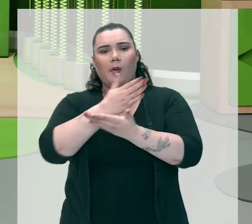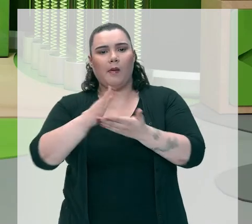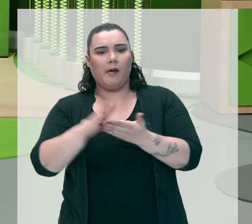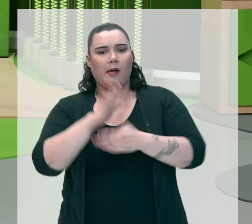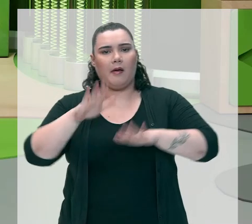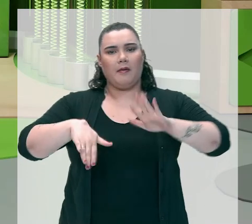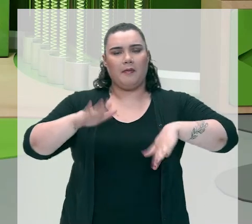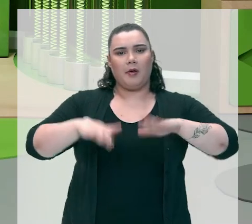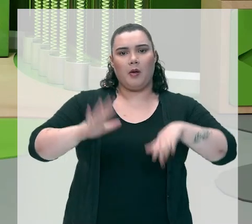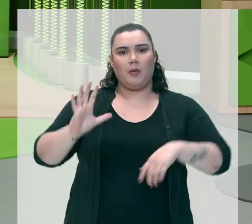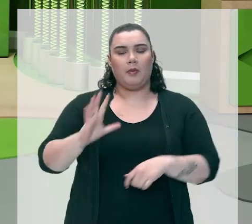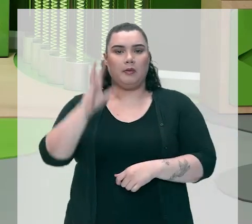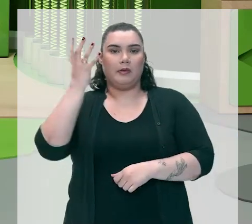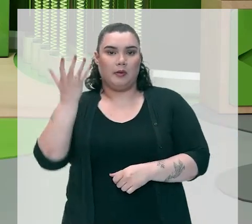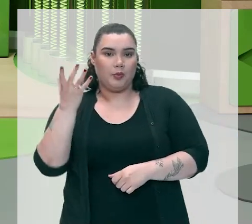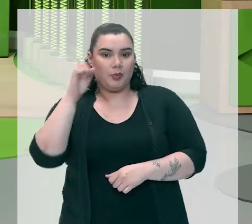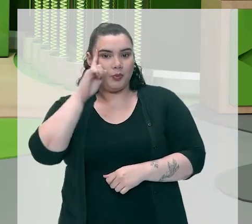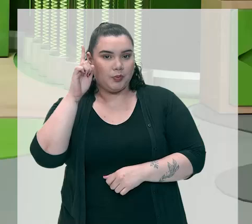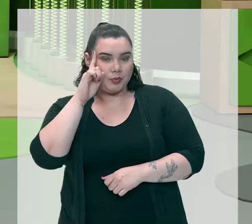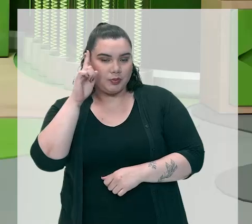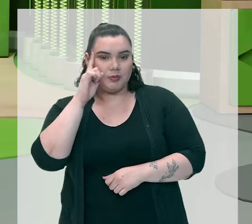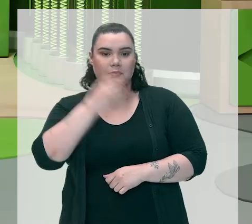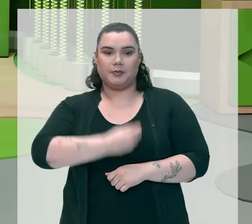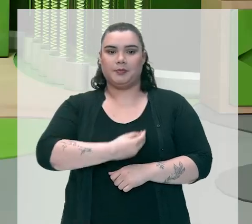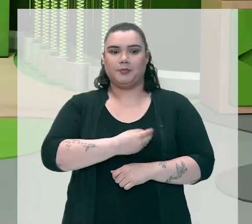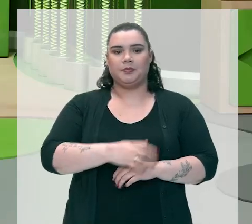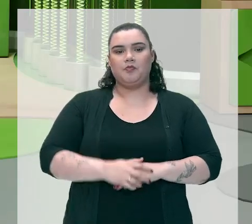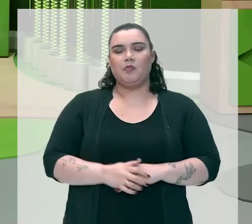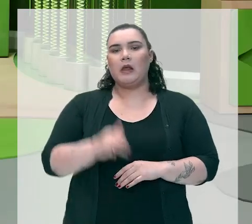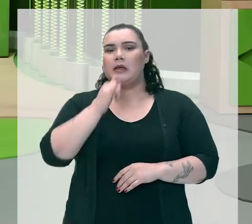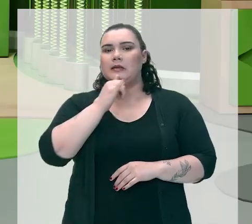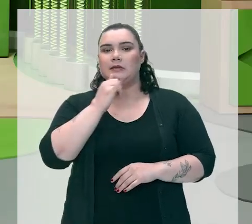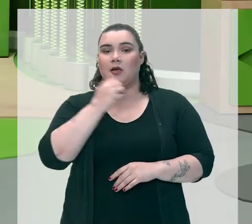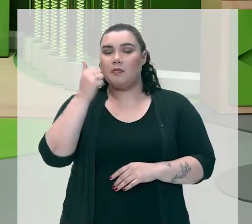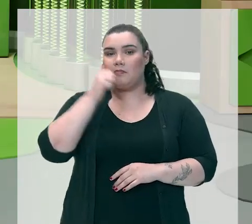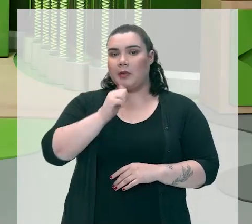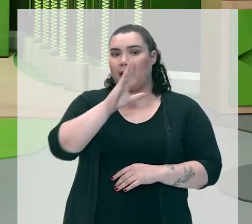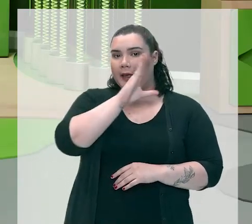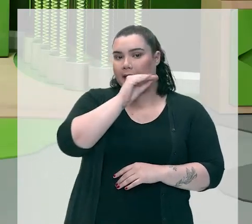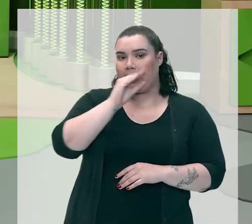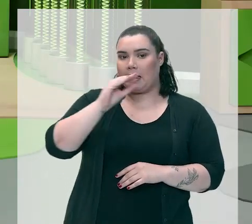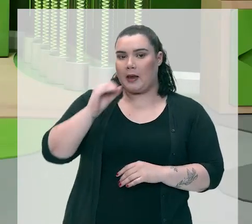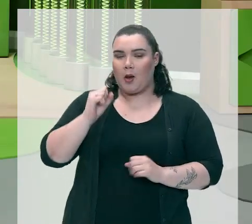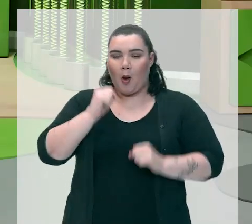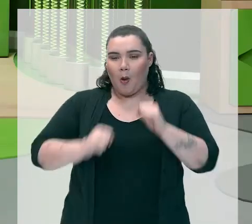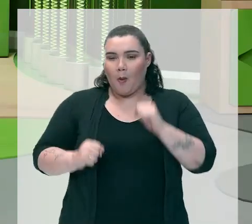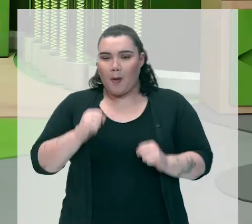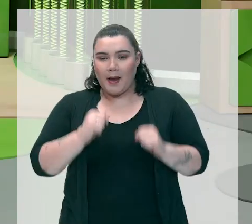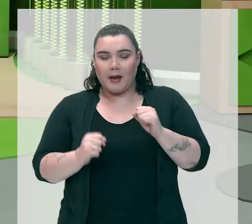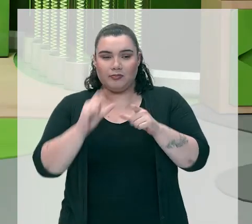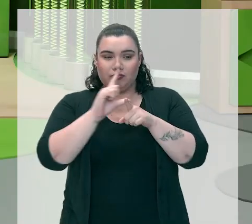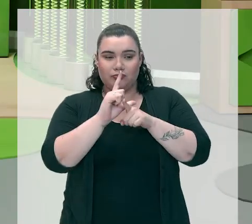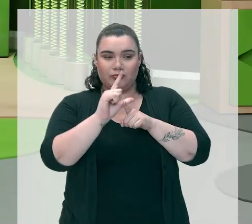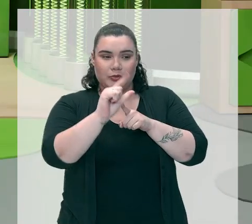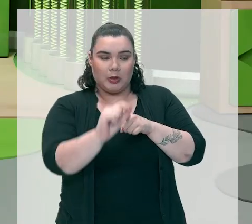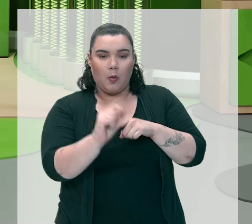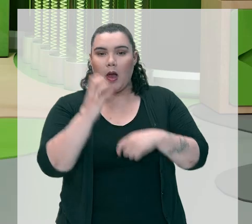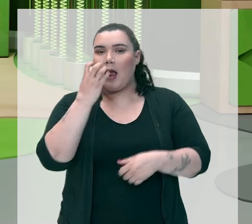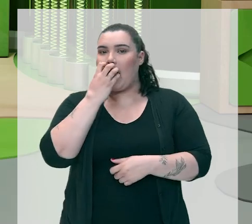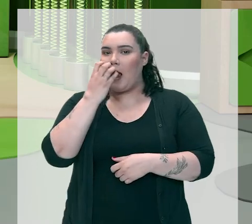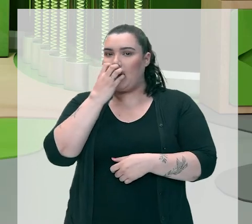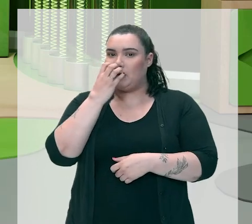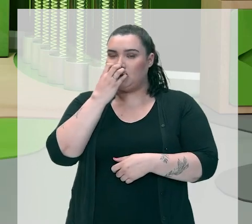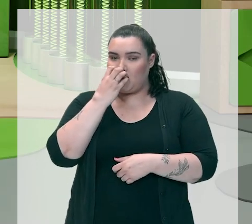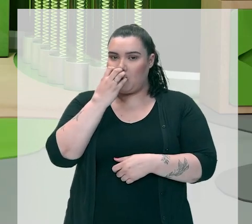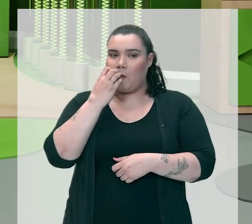vezes acontece, né? É raro, mas acontece muito. Por exemplo, a gente está vendo aqui essa menina correndo de um cachorro. Pode ser que o cachorro só esteja querendo brincar,